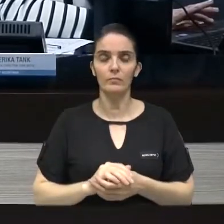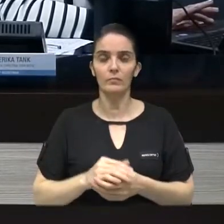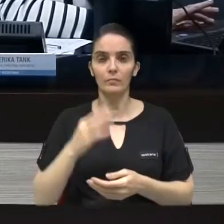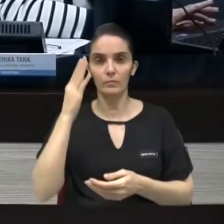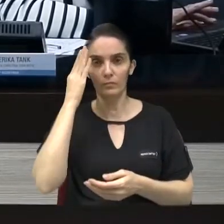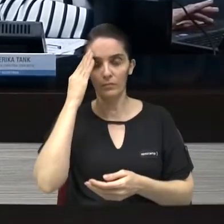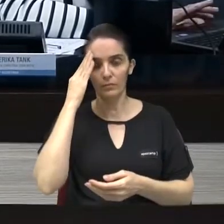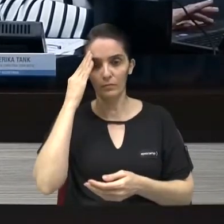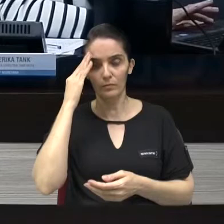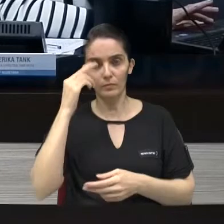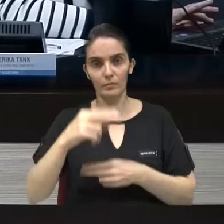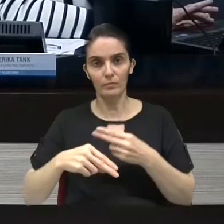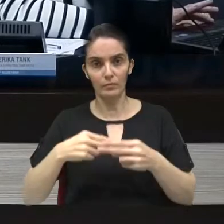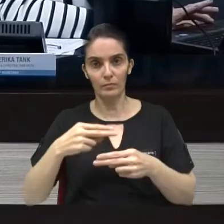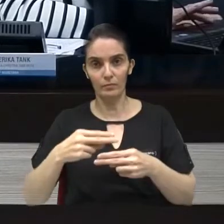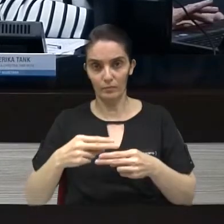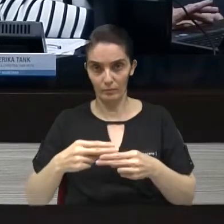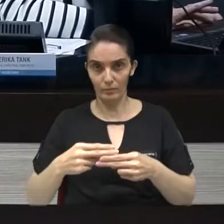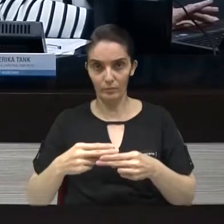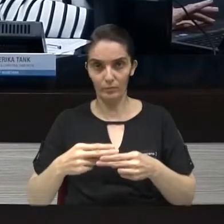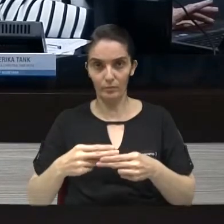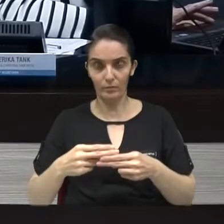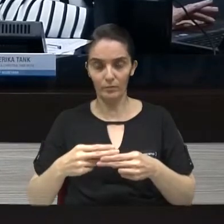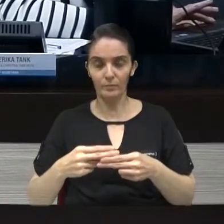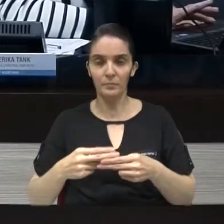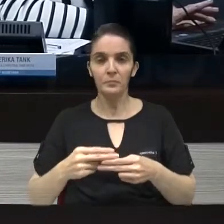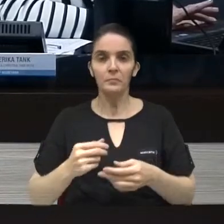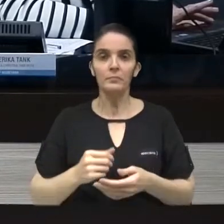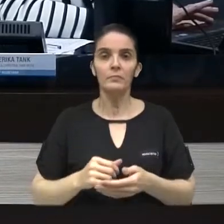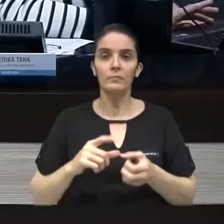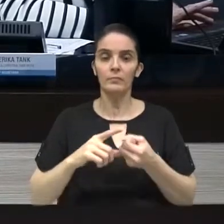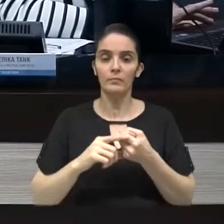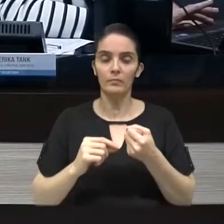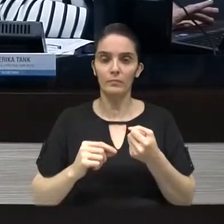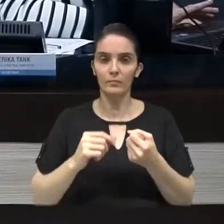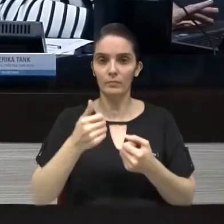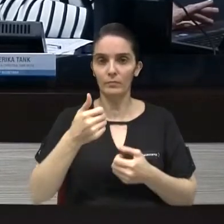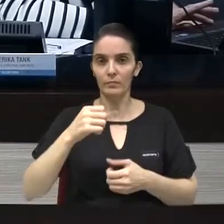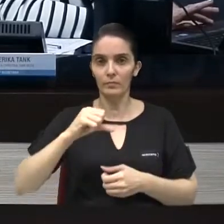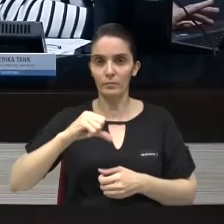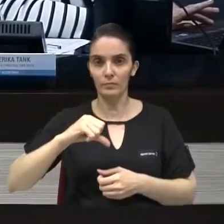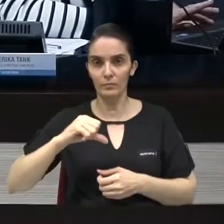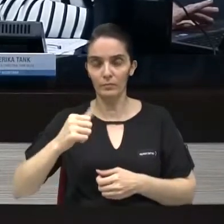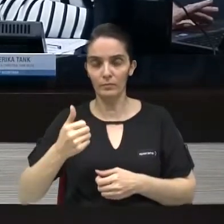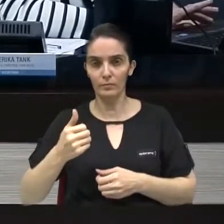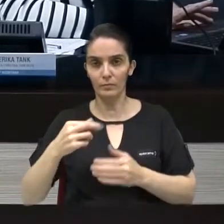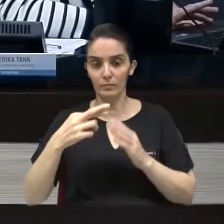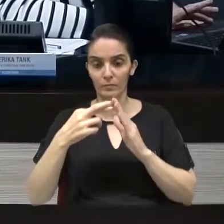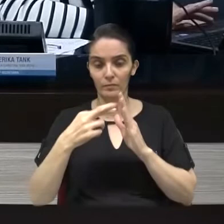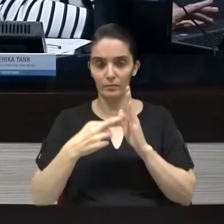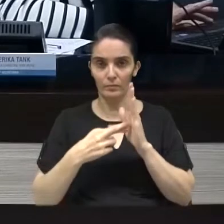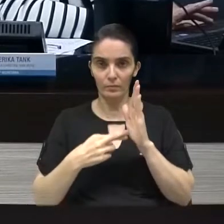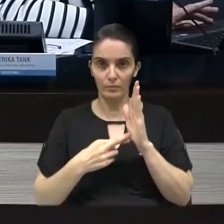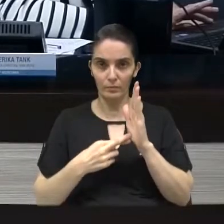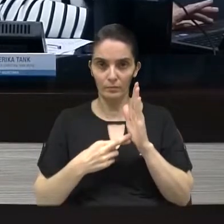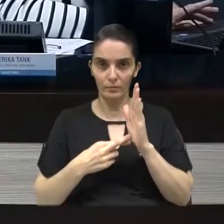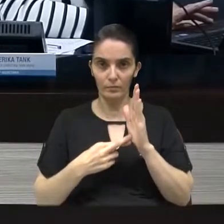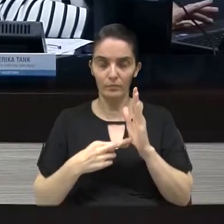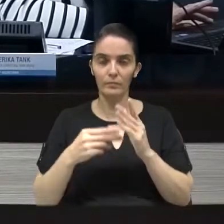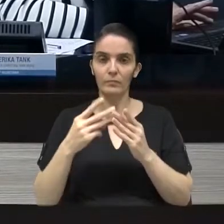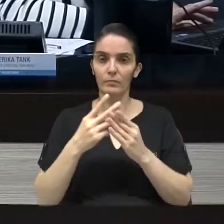assim perfeitamente a hipótese prelecionada no artigo 191 infine do Regimento Interno da Câmara Municipal de